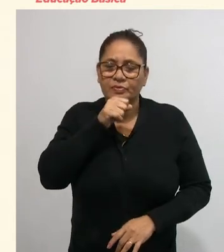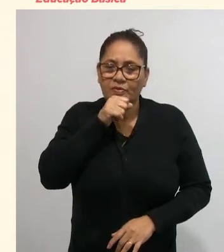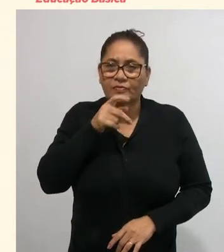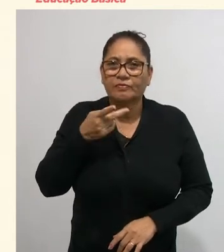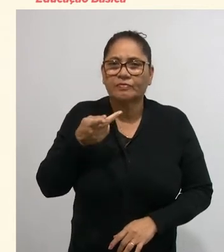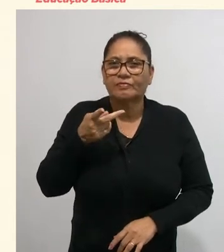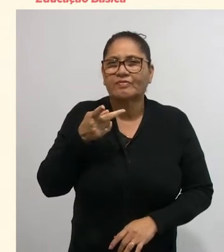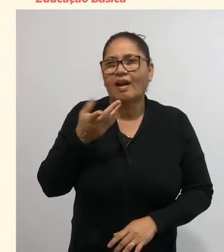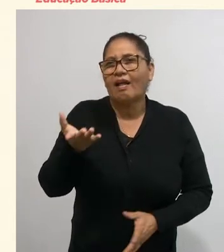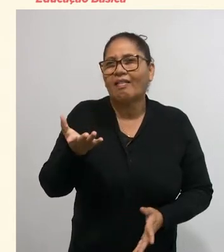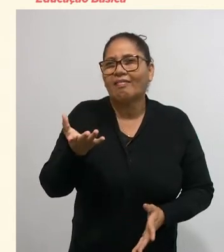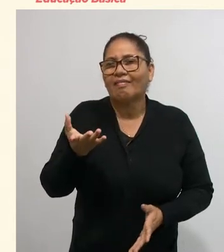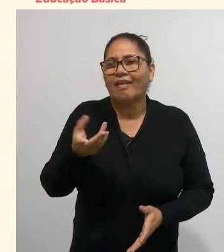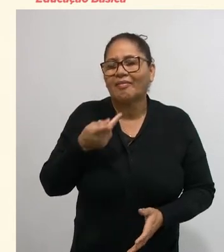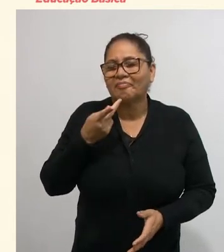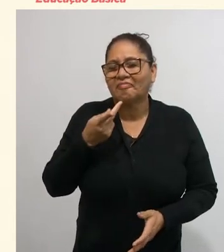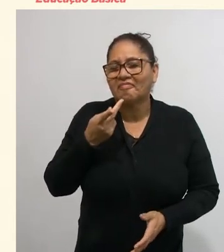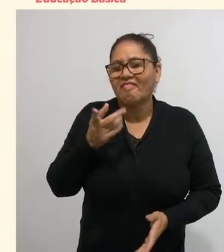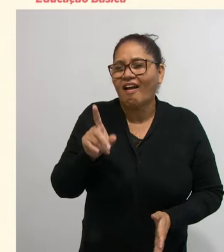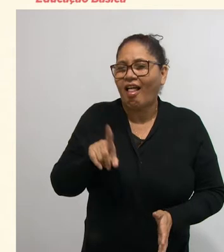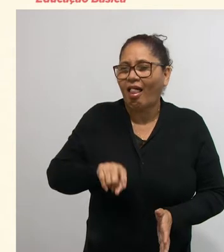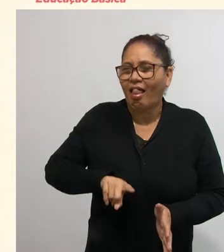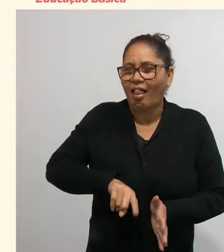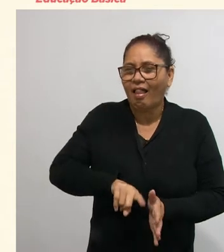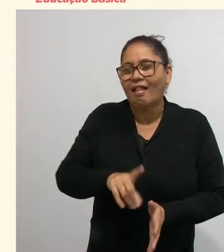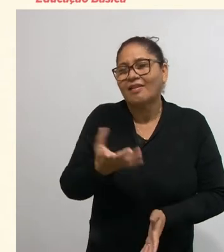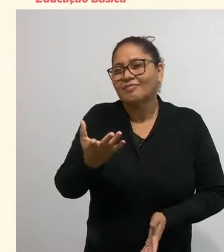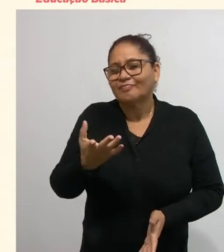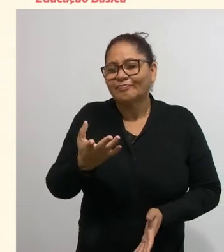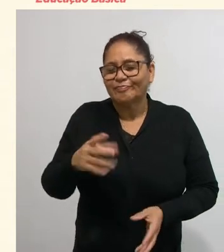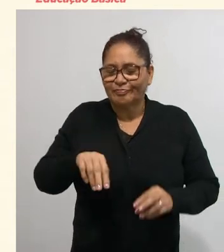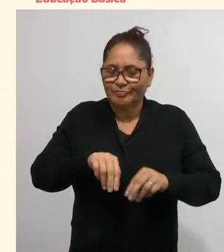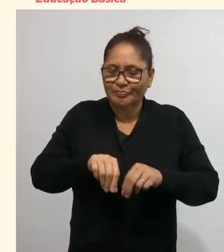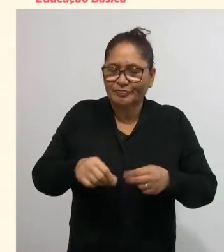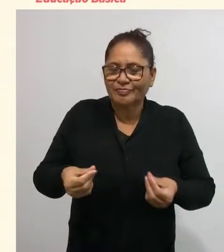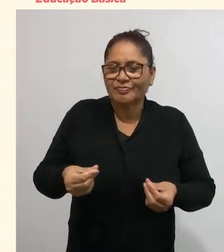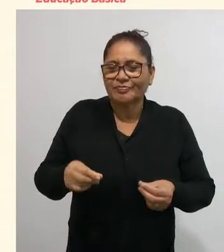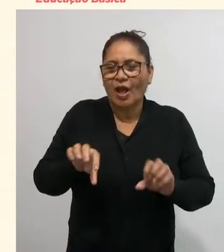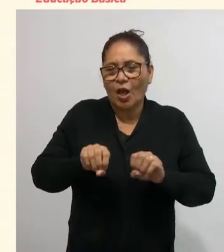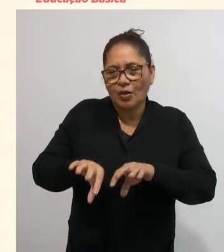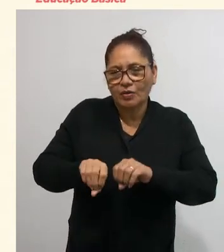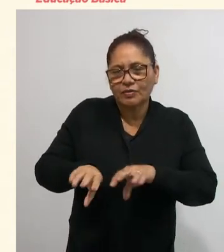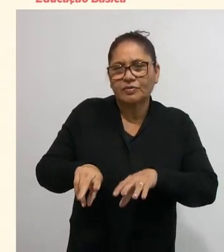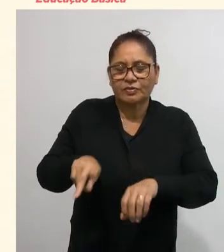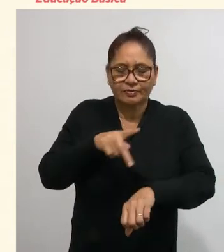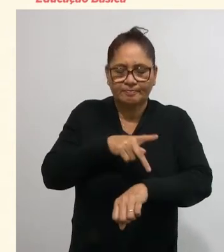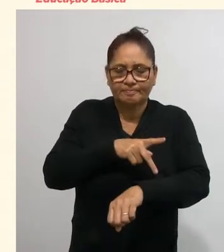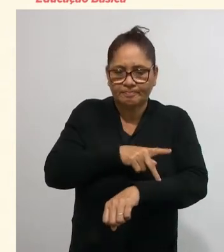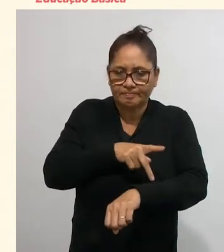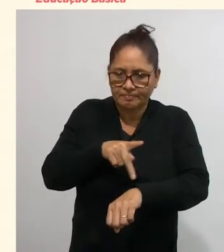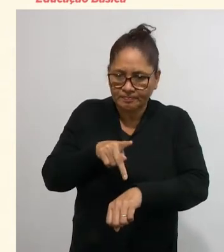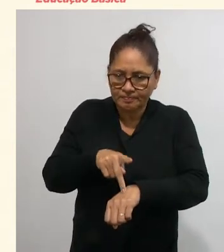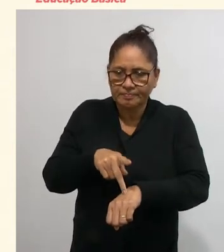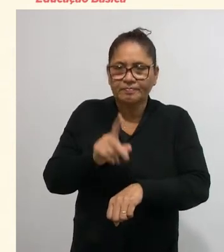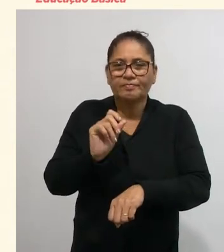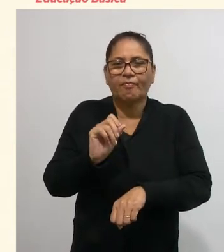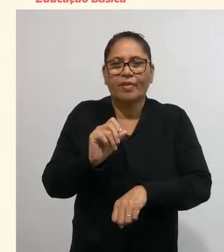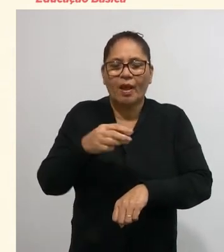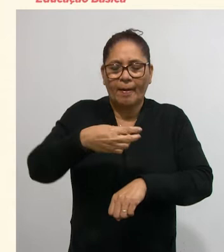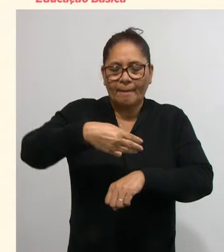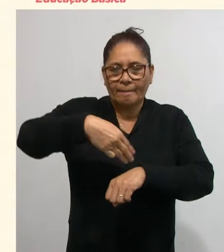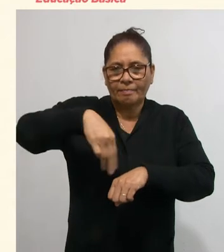daqui eu sou minhoca como a gente costuma dizer aqui somos da terra sou Educadora sou pedagoga